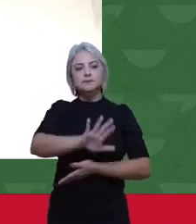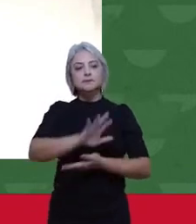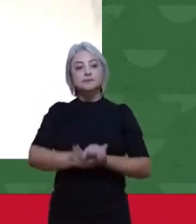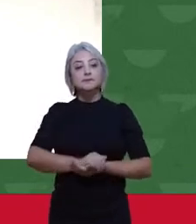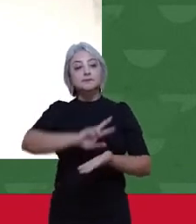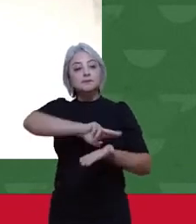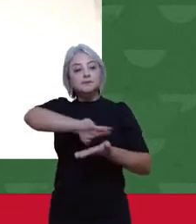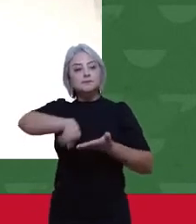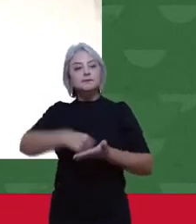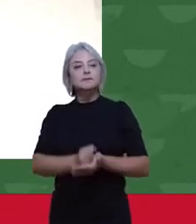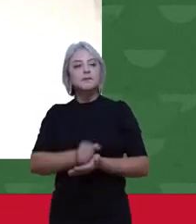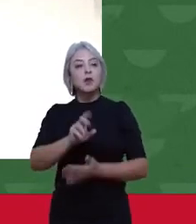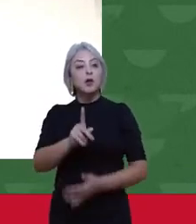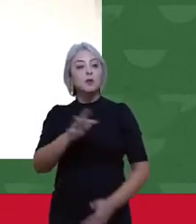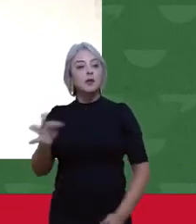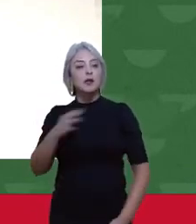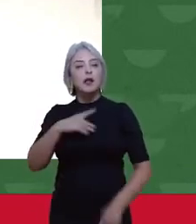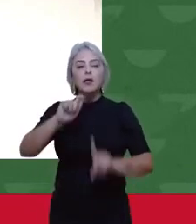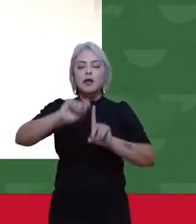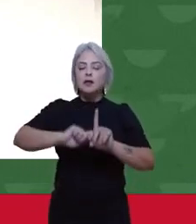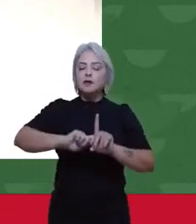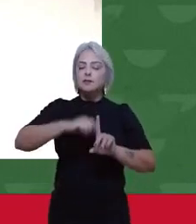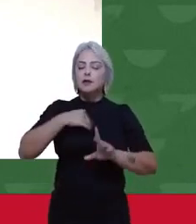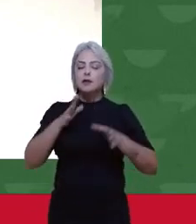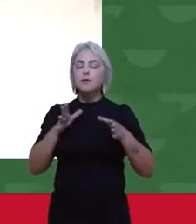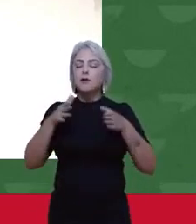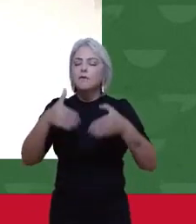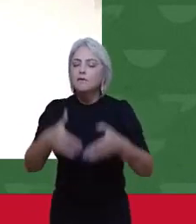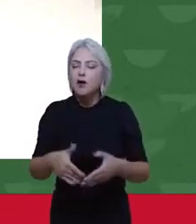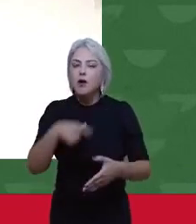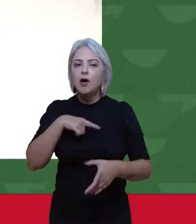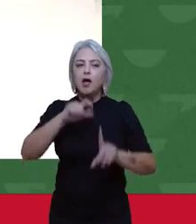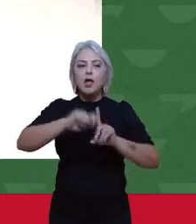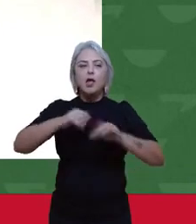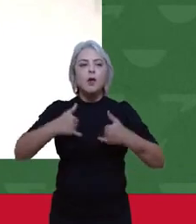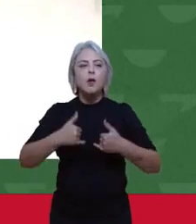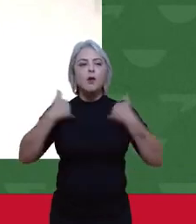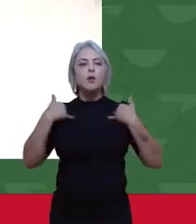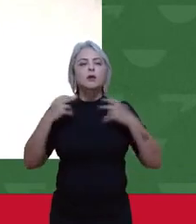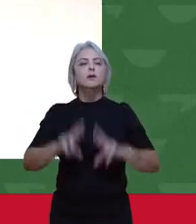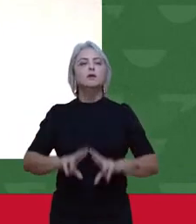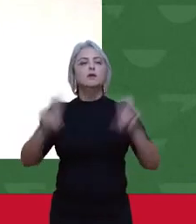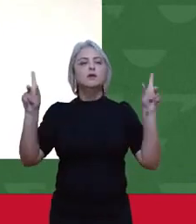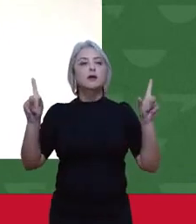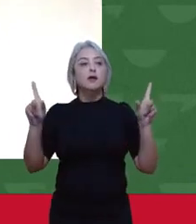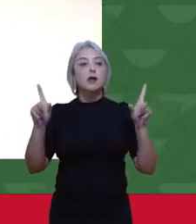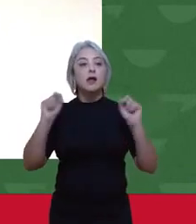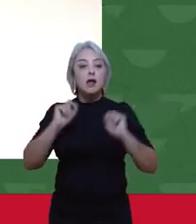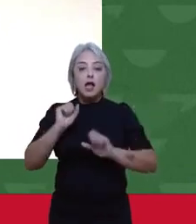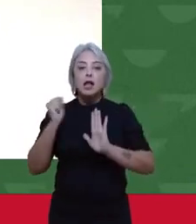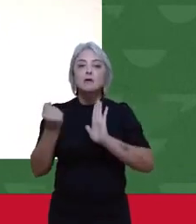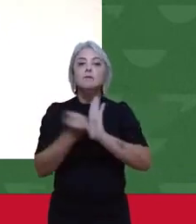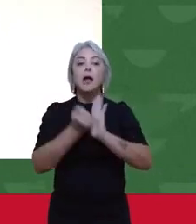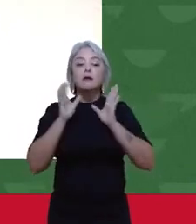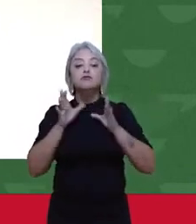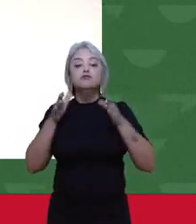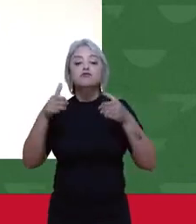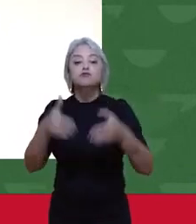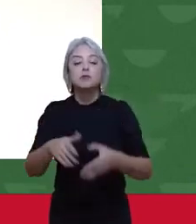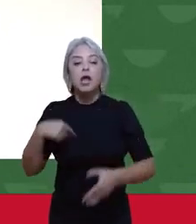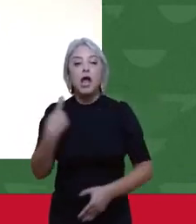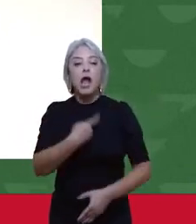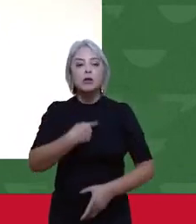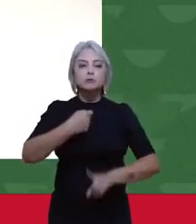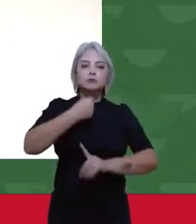PT. Então, esse mês tem sido central, eu tenho dito que esse orgulho tem um diferencial, ela tem como marca central a